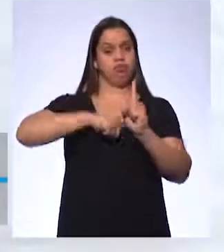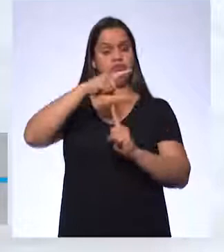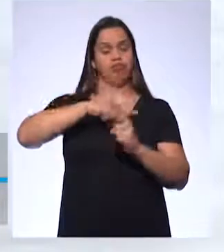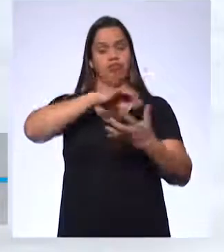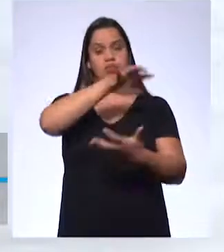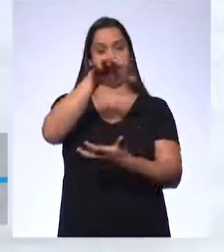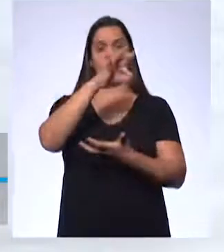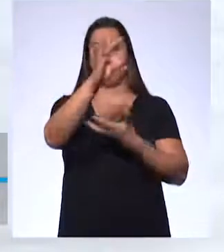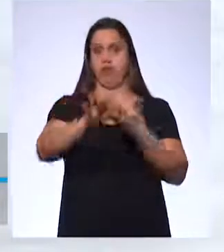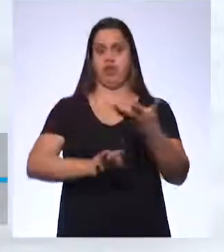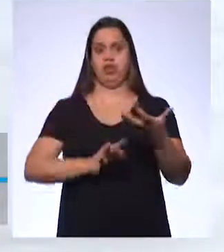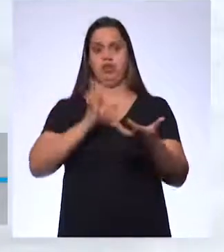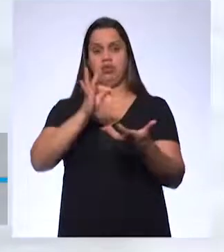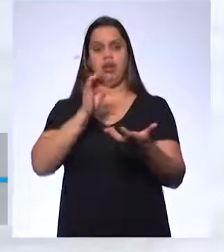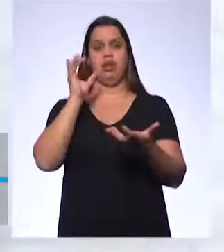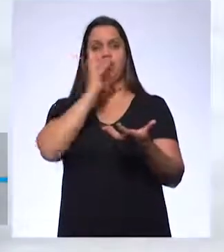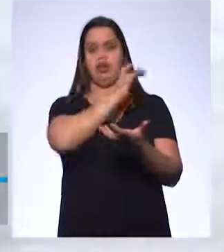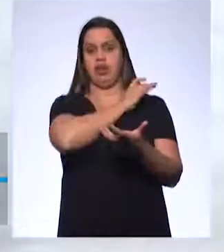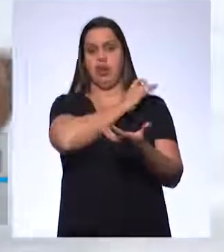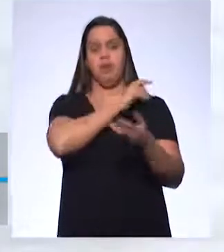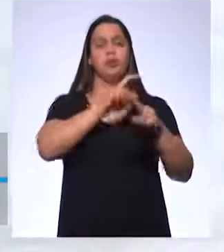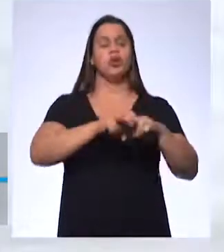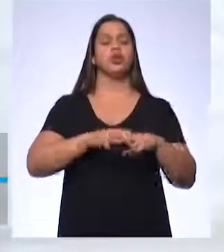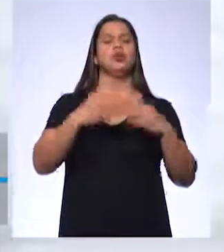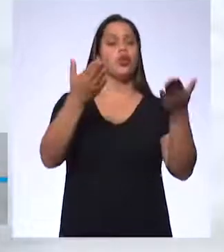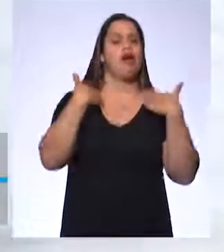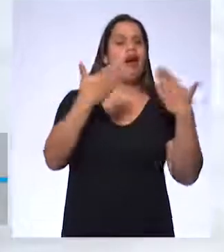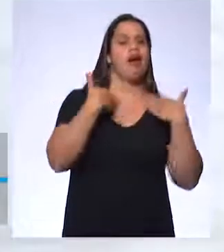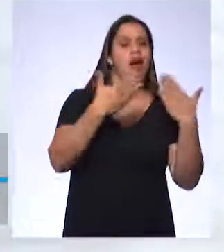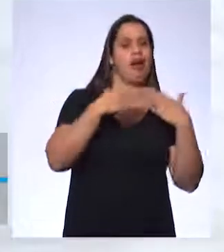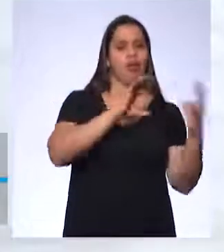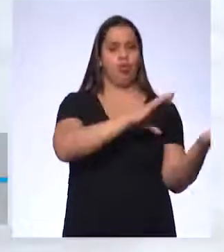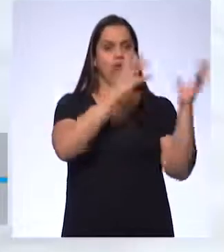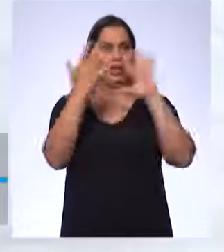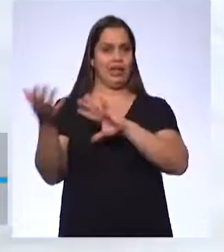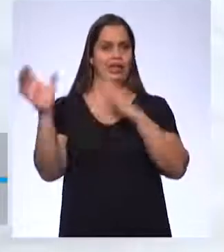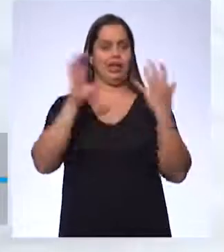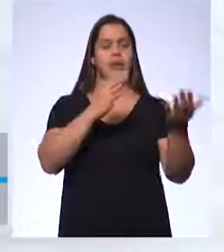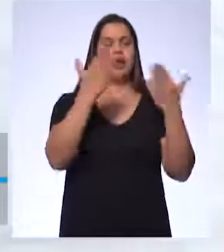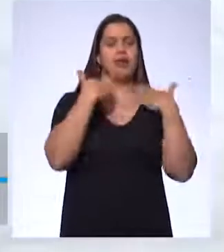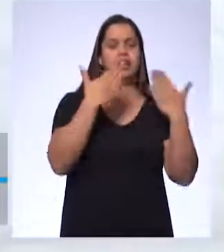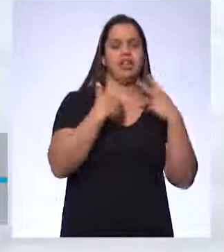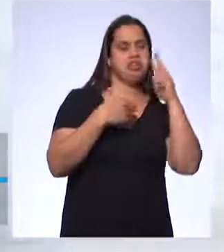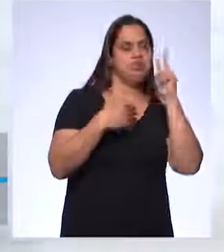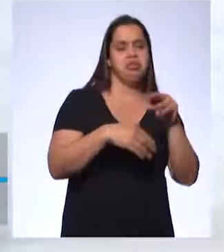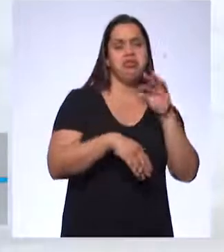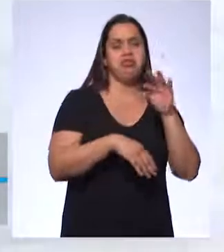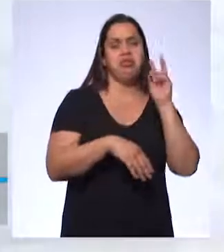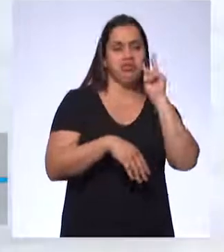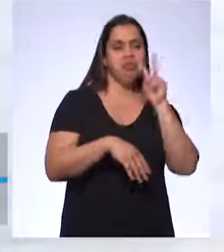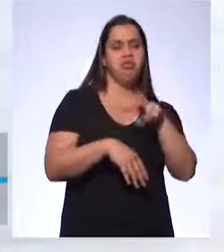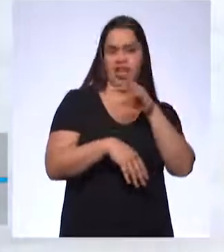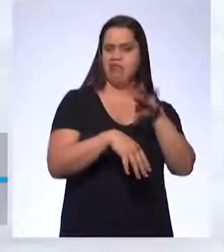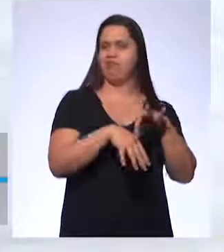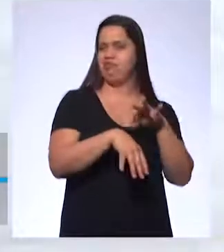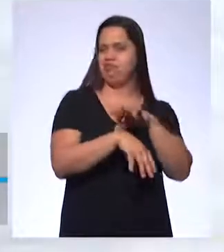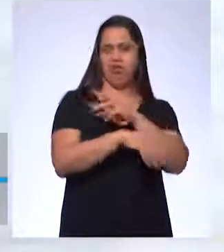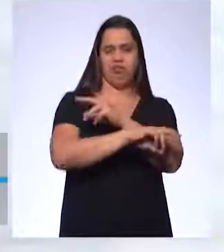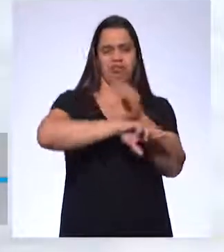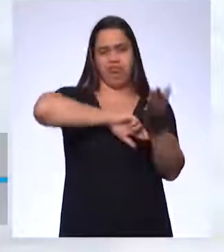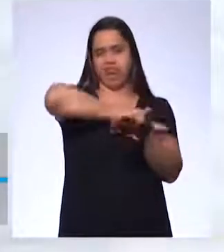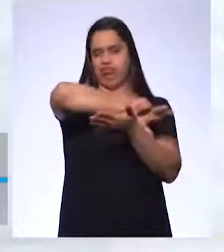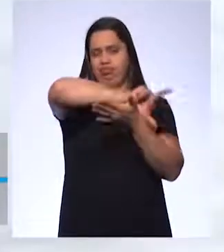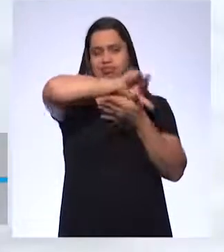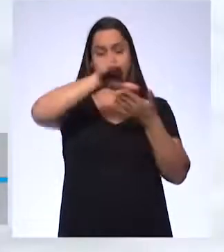calor a gente vê muito animal e no frio a gente não vê muito inseto, etc. e tal. Então, que o inseto é um tipo de animal, né?